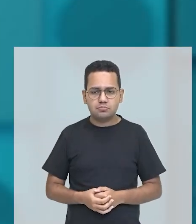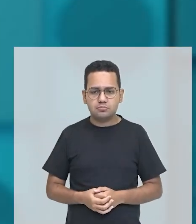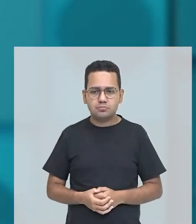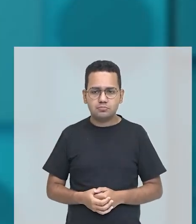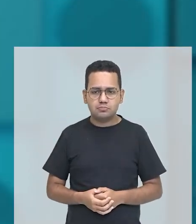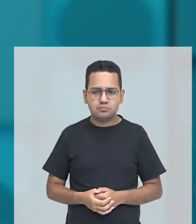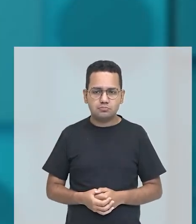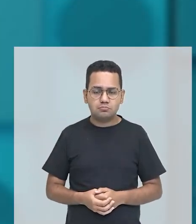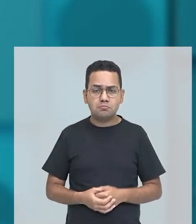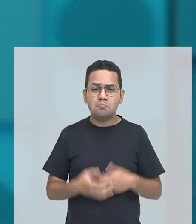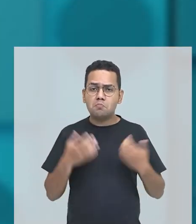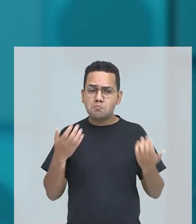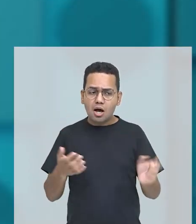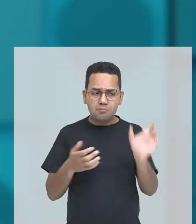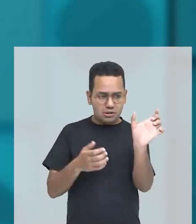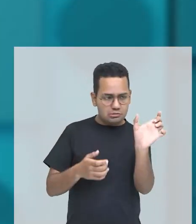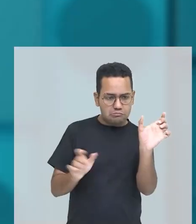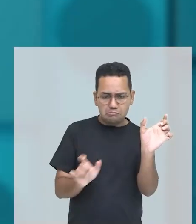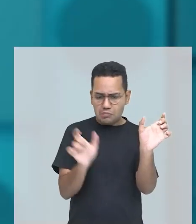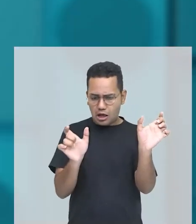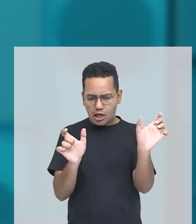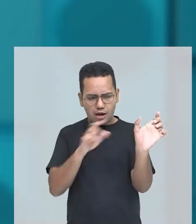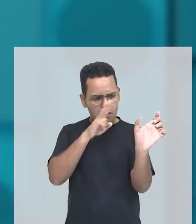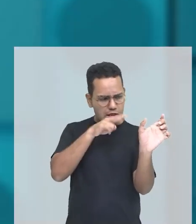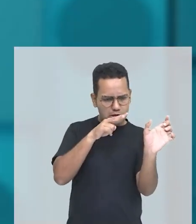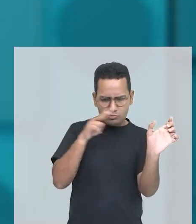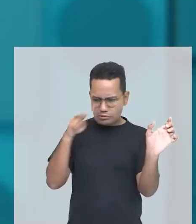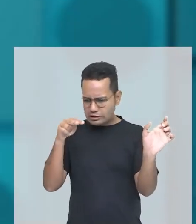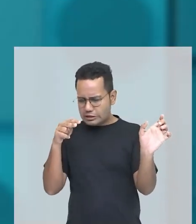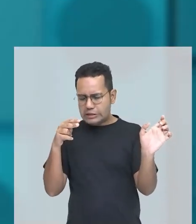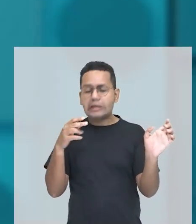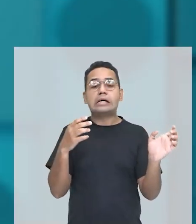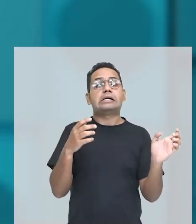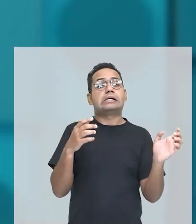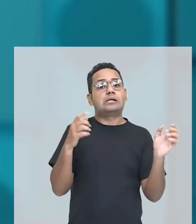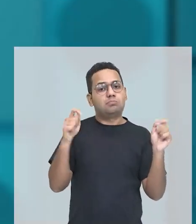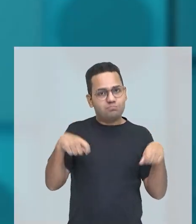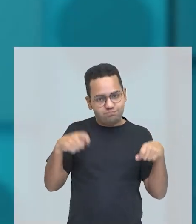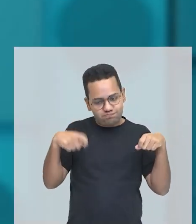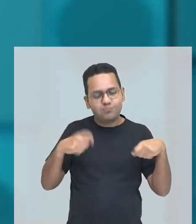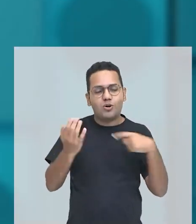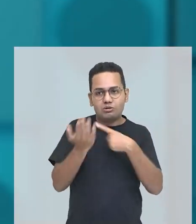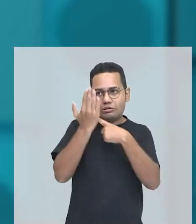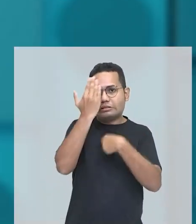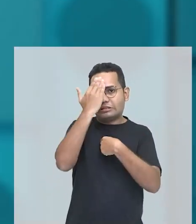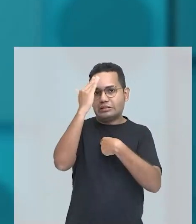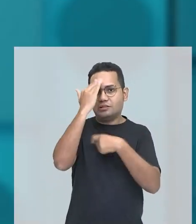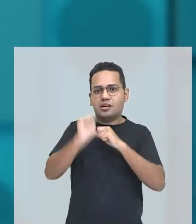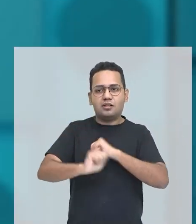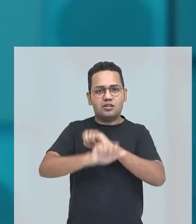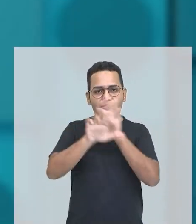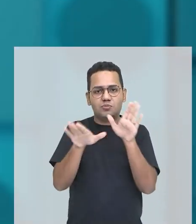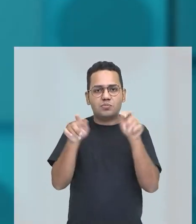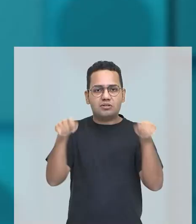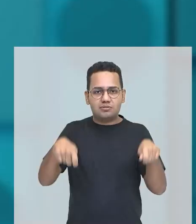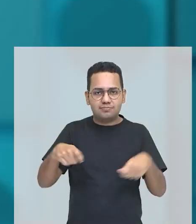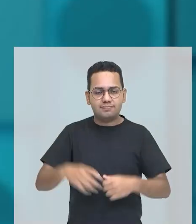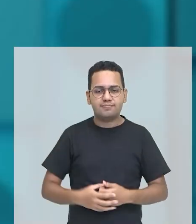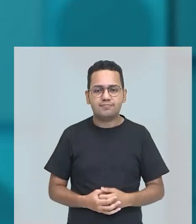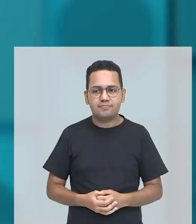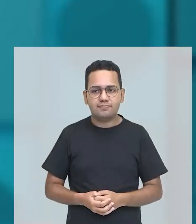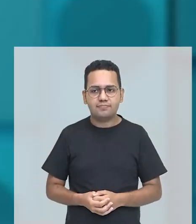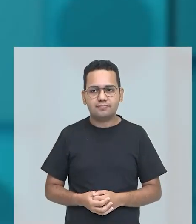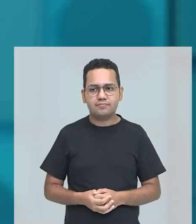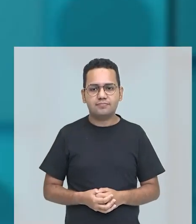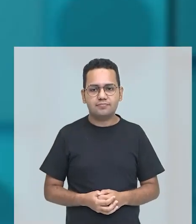pela correlação, a gente consegue identificar o significado. Elas são fundamentais e ajudam muito no processo de leitura e compreensão.